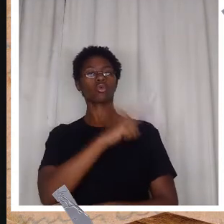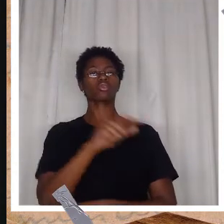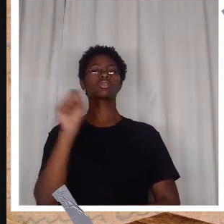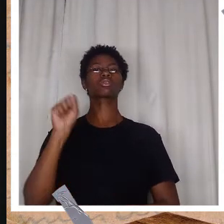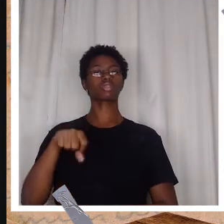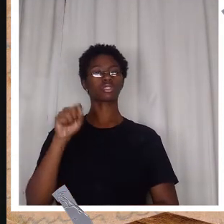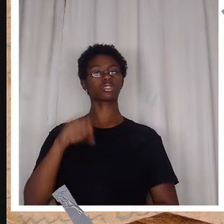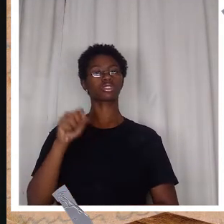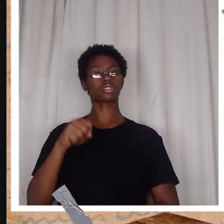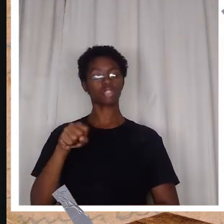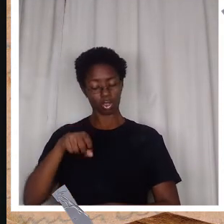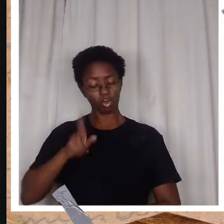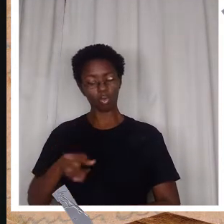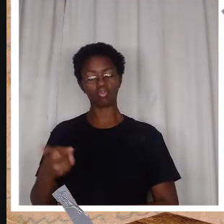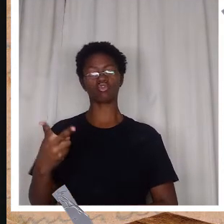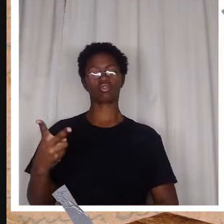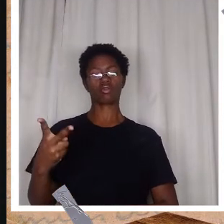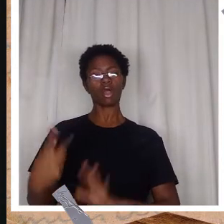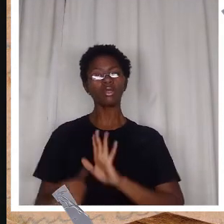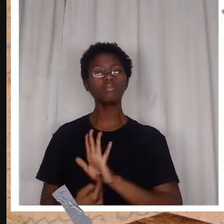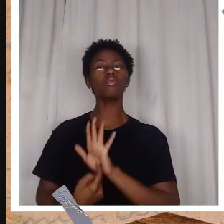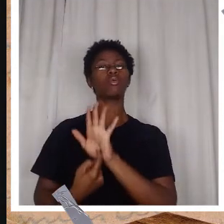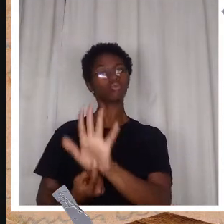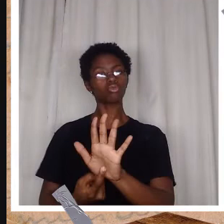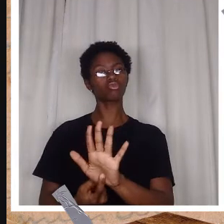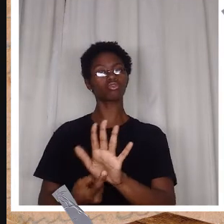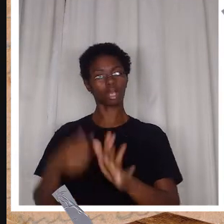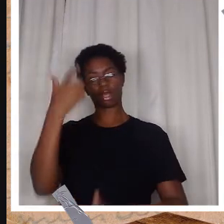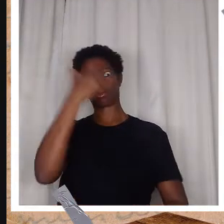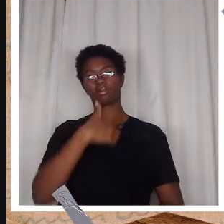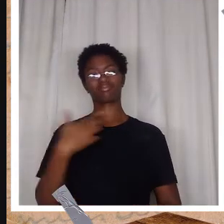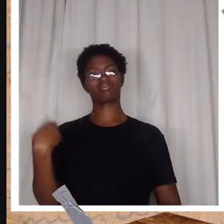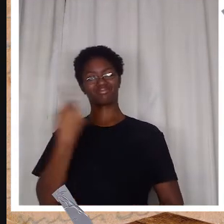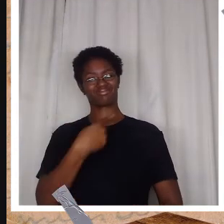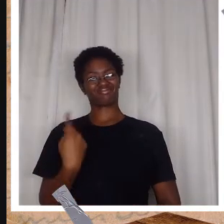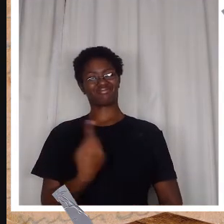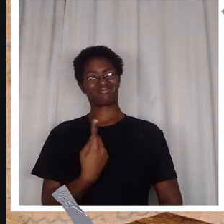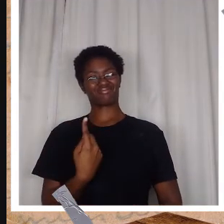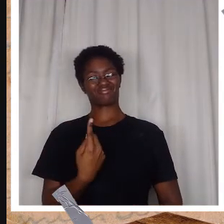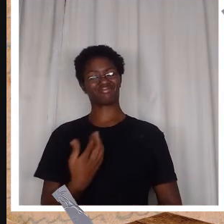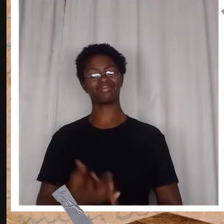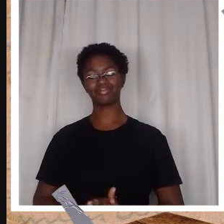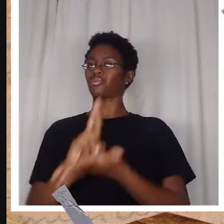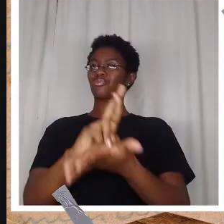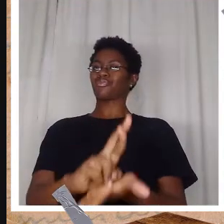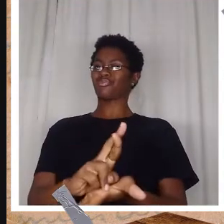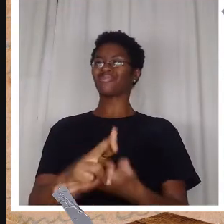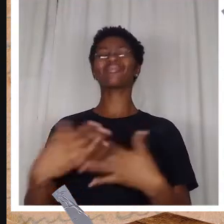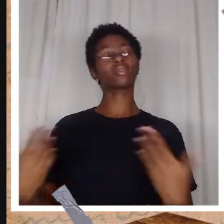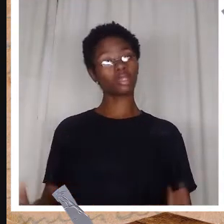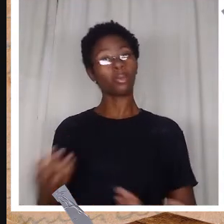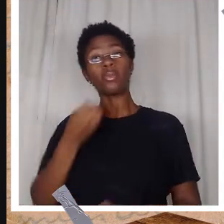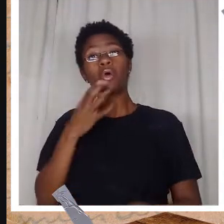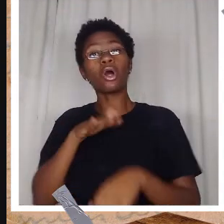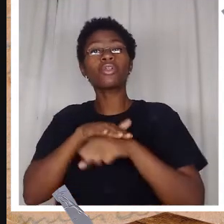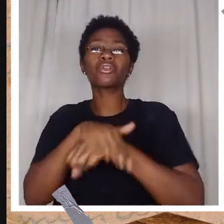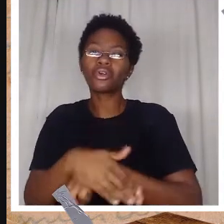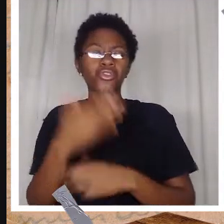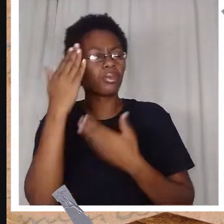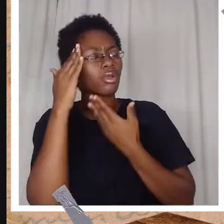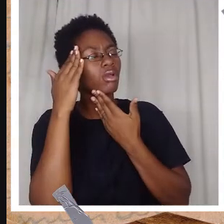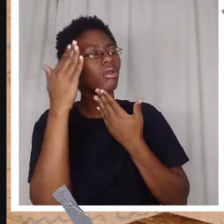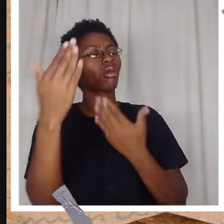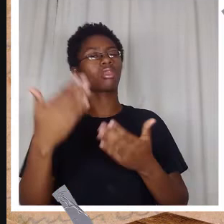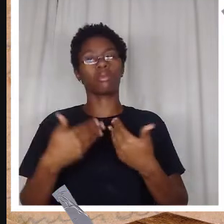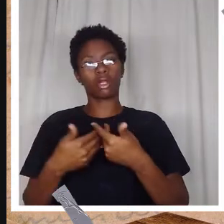de fato, sobreviver e viver cada vez mais. Boa noite, Dani, muito obrigada pela introdução.